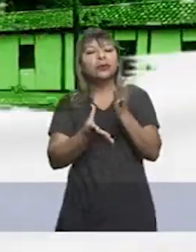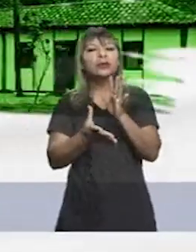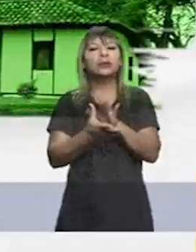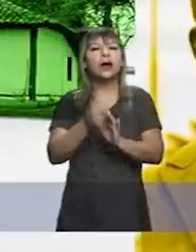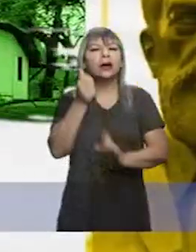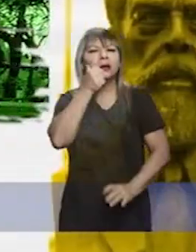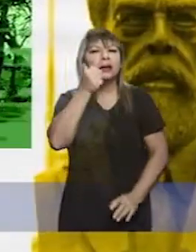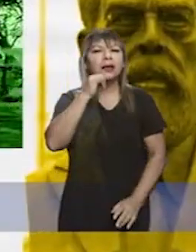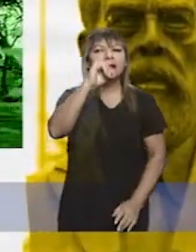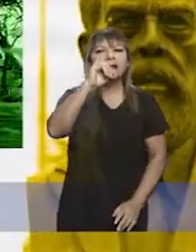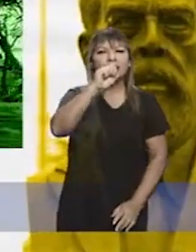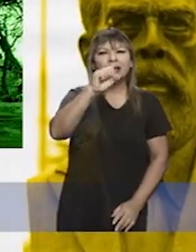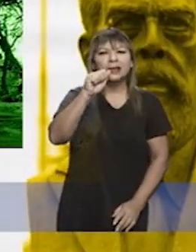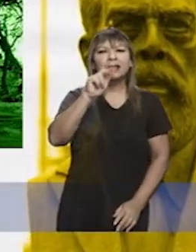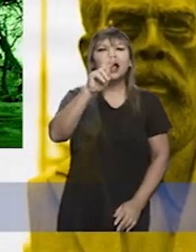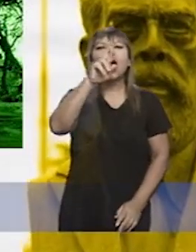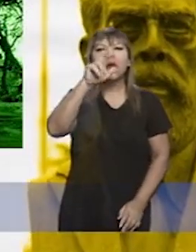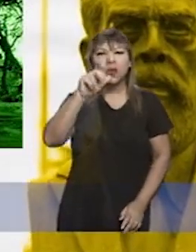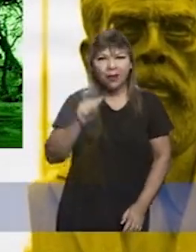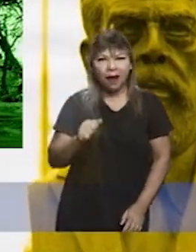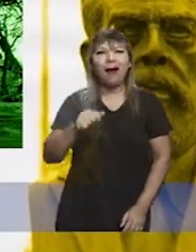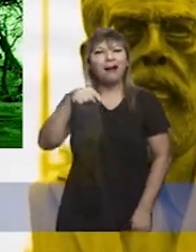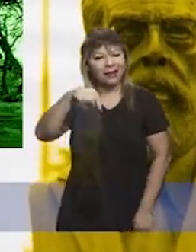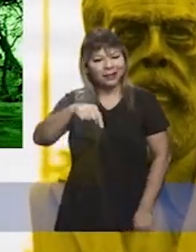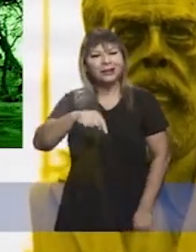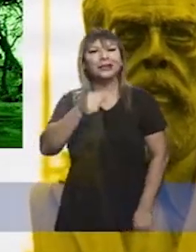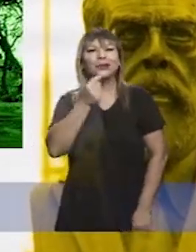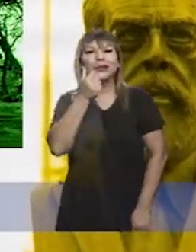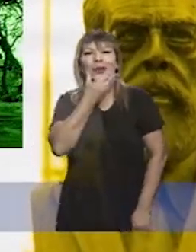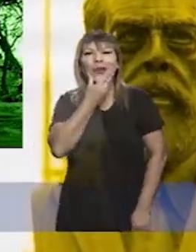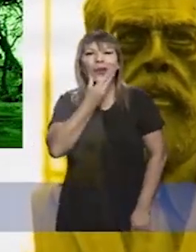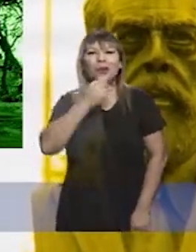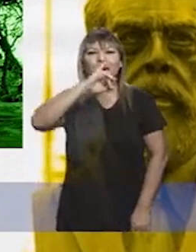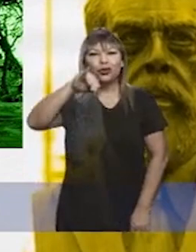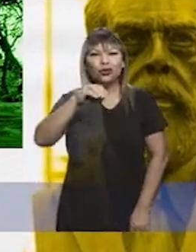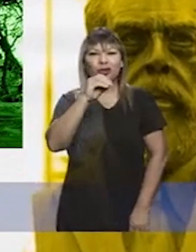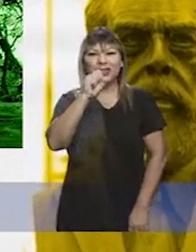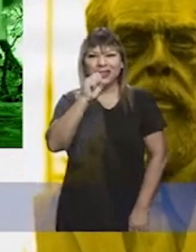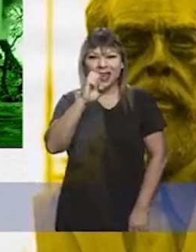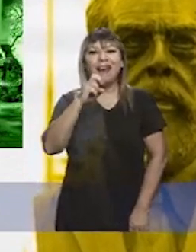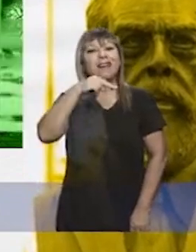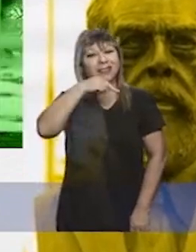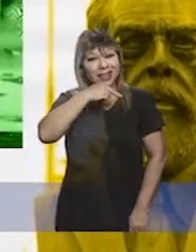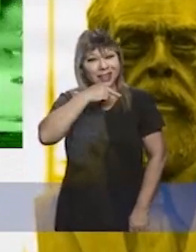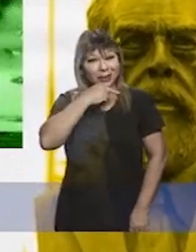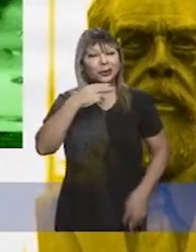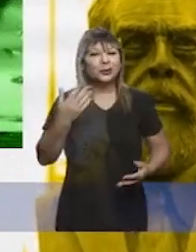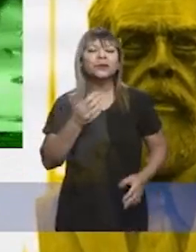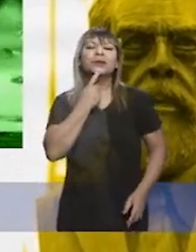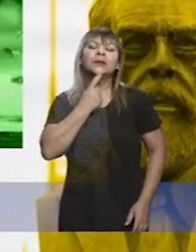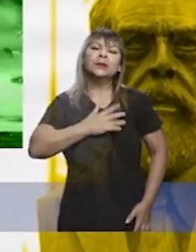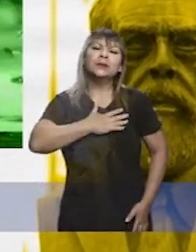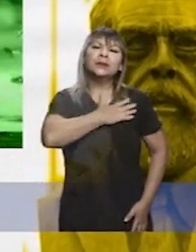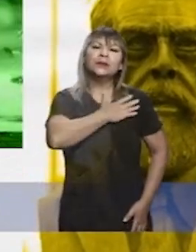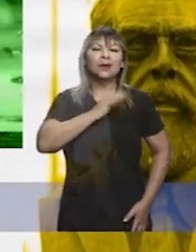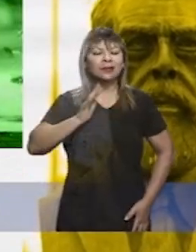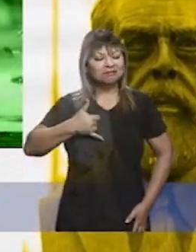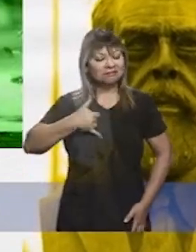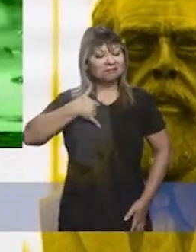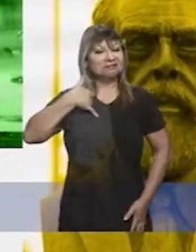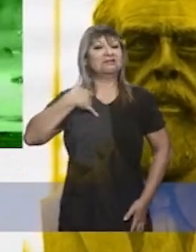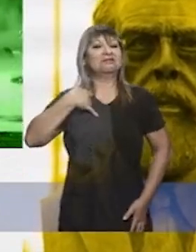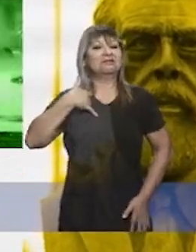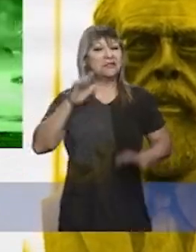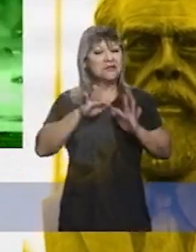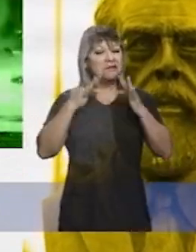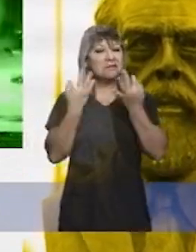dona Isaura, bisneta do fundador da nossa capital, o senhor José Antônio Pereira. Capitão Contar também traz esse